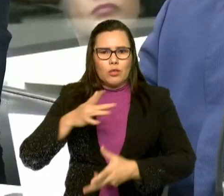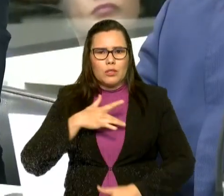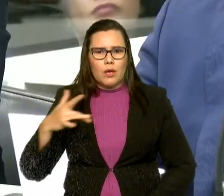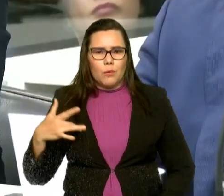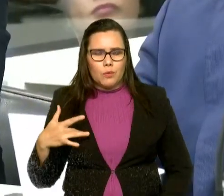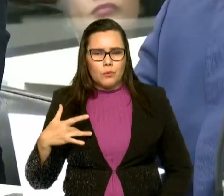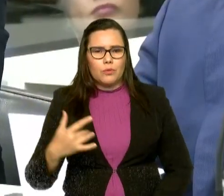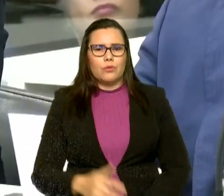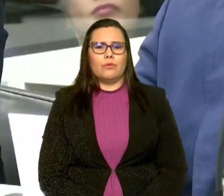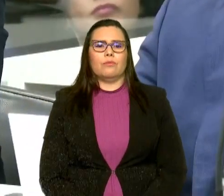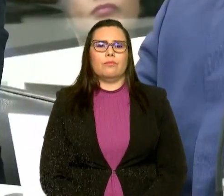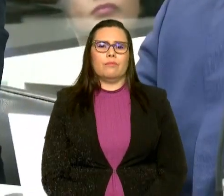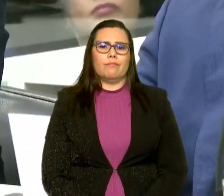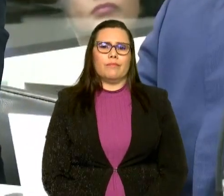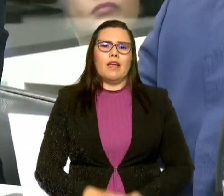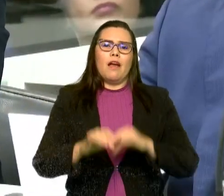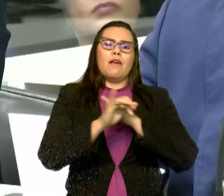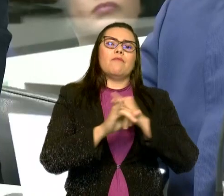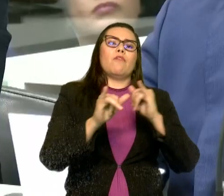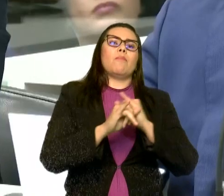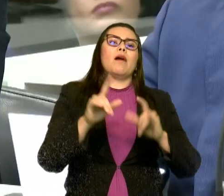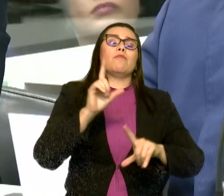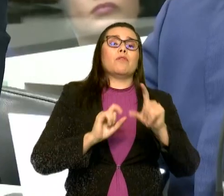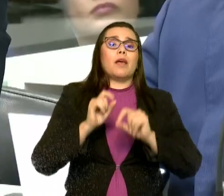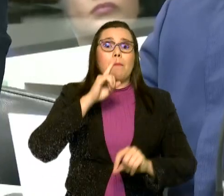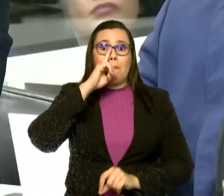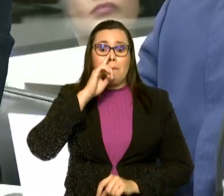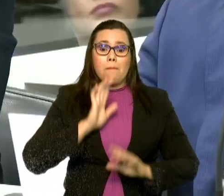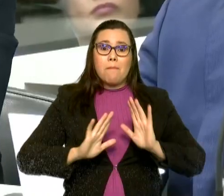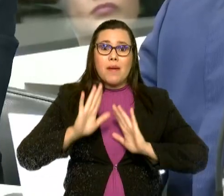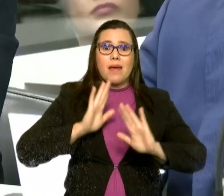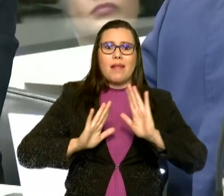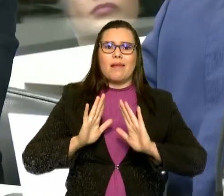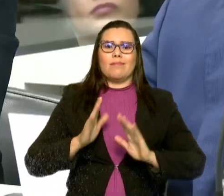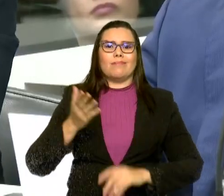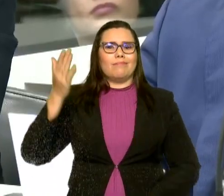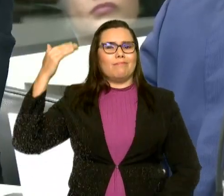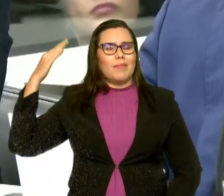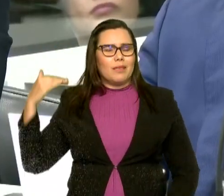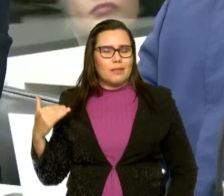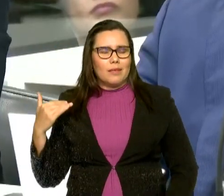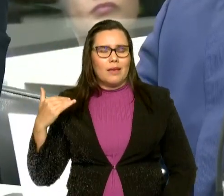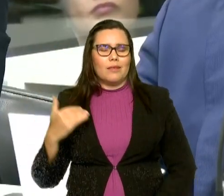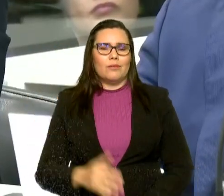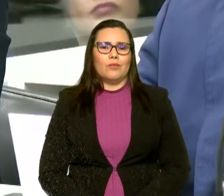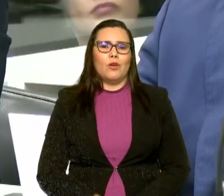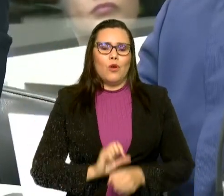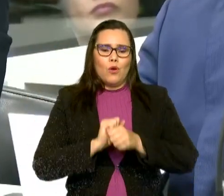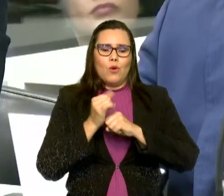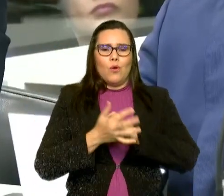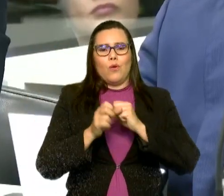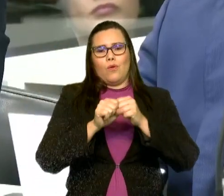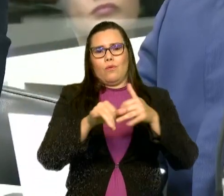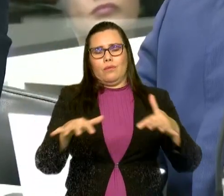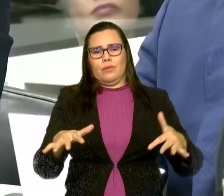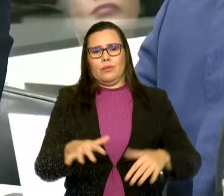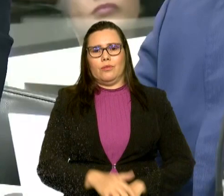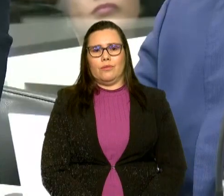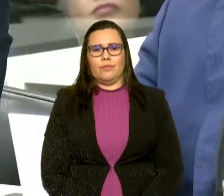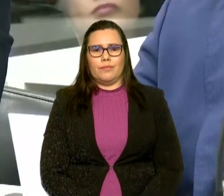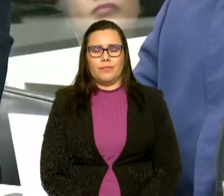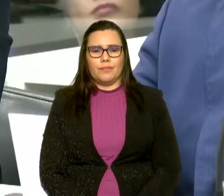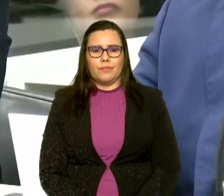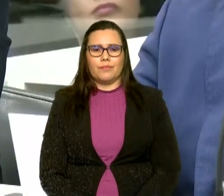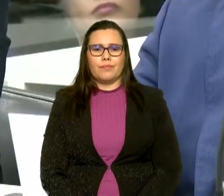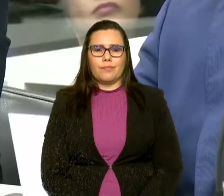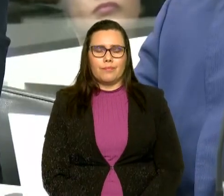depois daquele 11 de março de 2020, o mundo, enfim, tem por parte da Organização